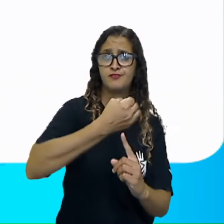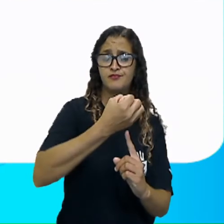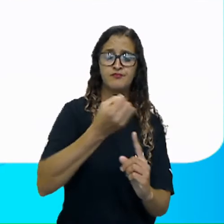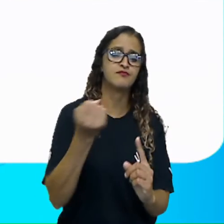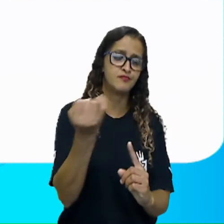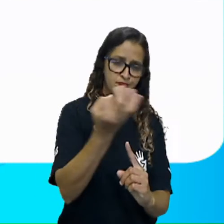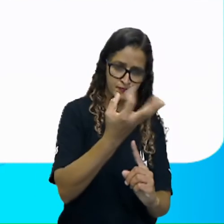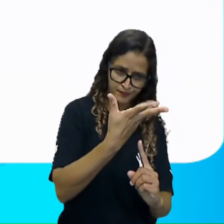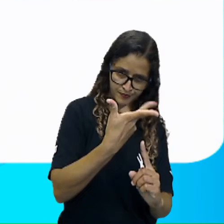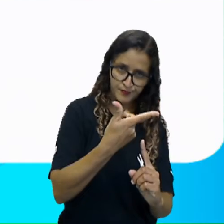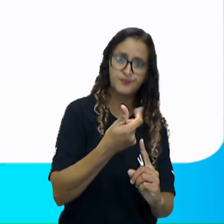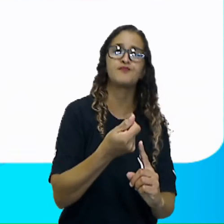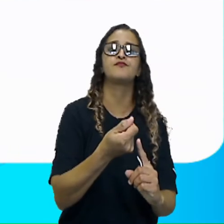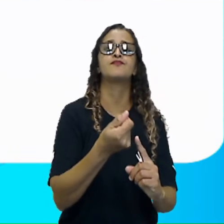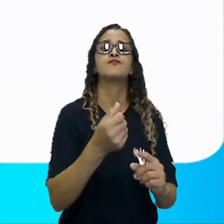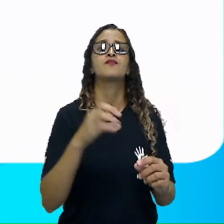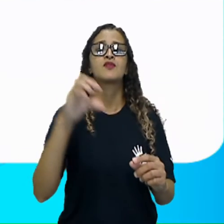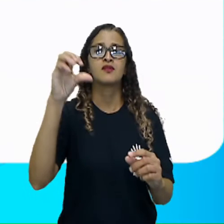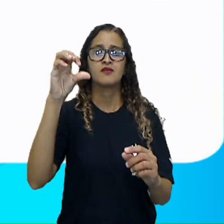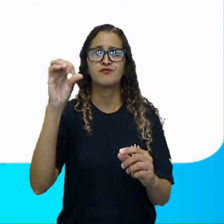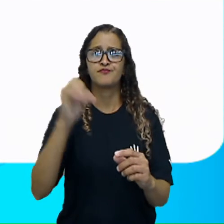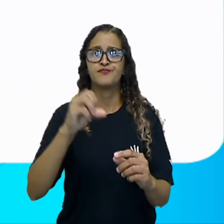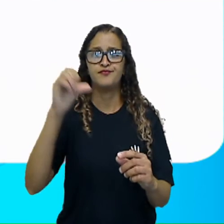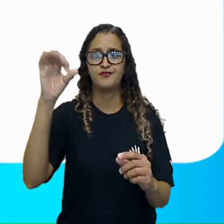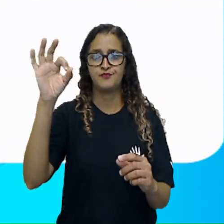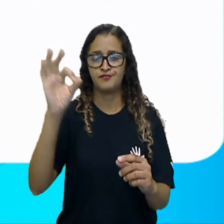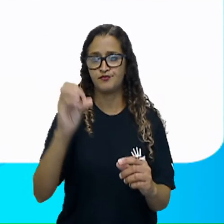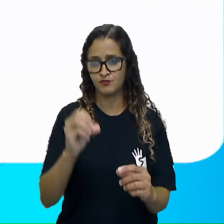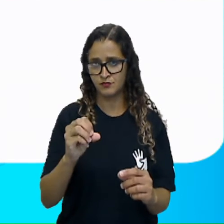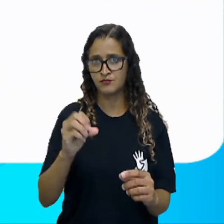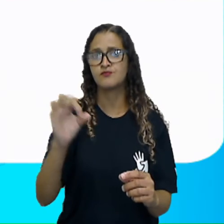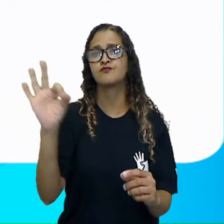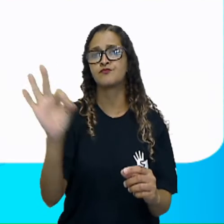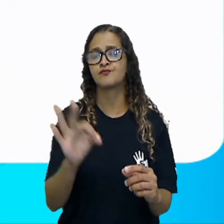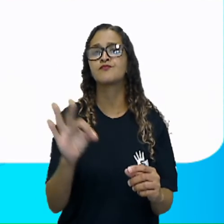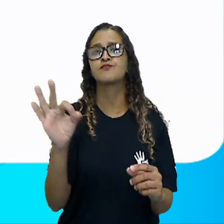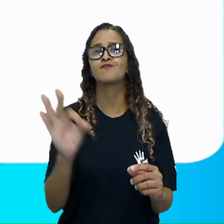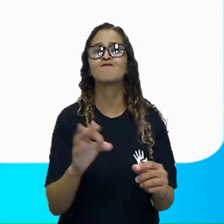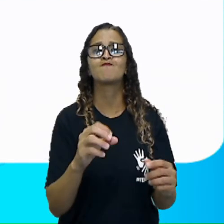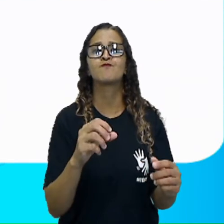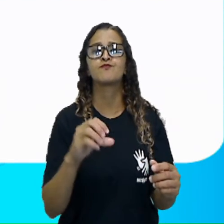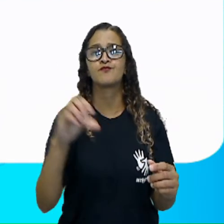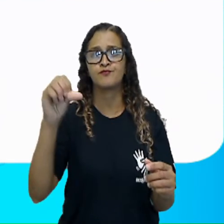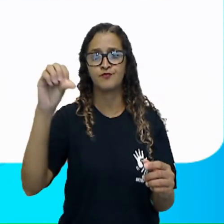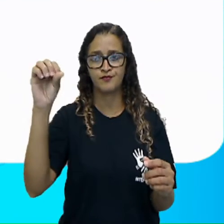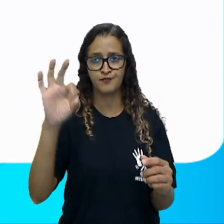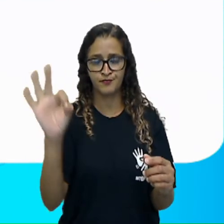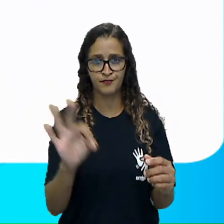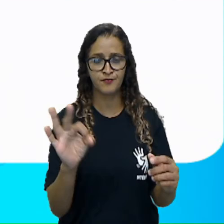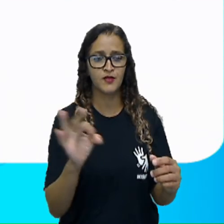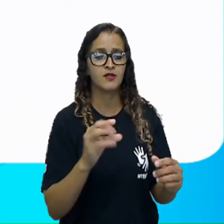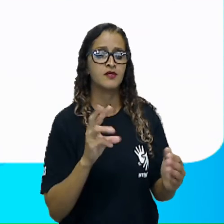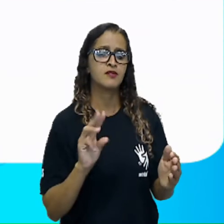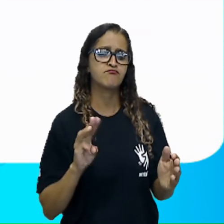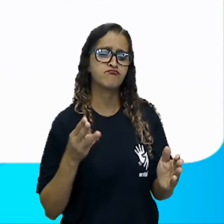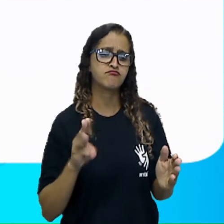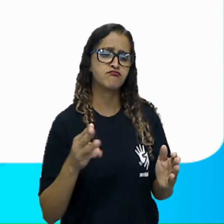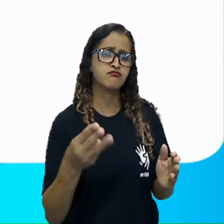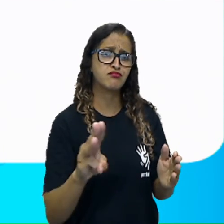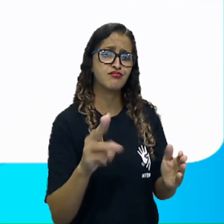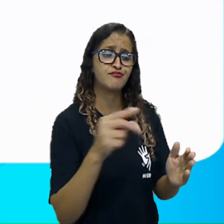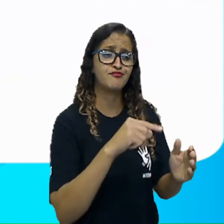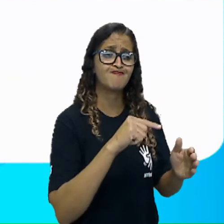A estimativa é que 90% dos 20 milhões dos itens do acervo tenham